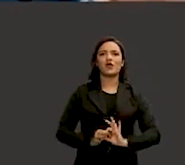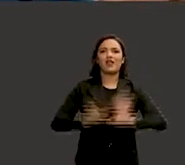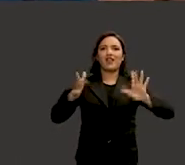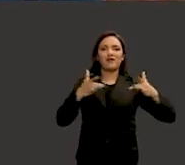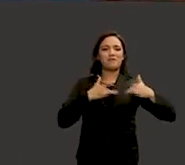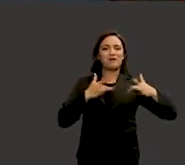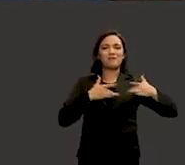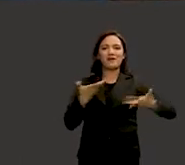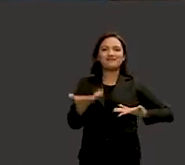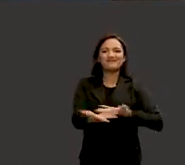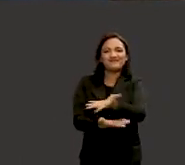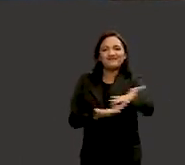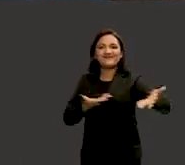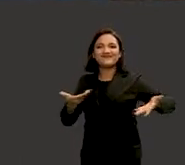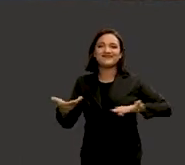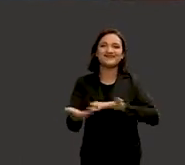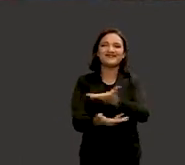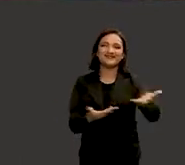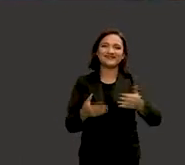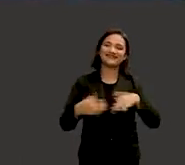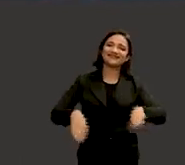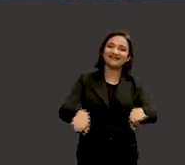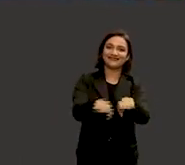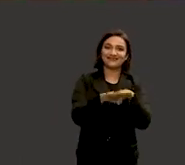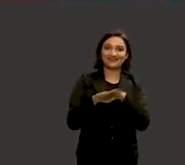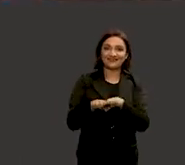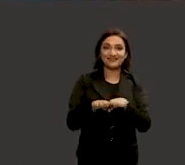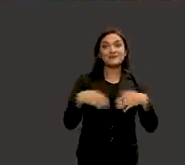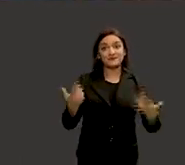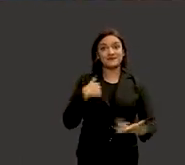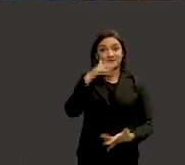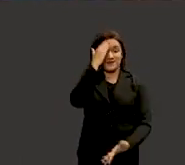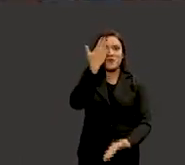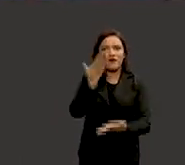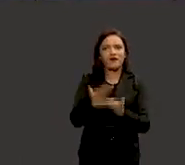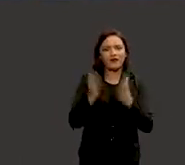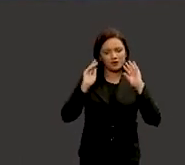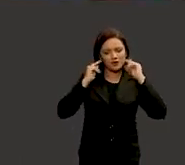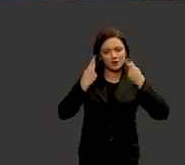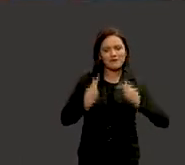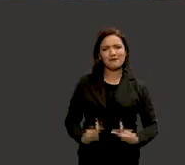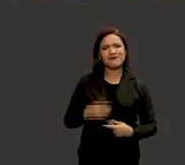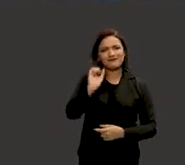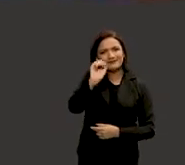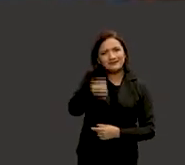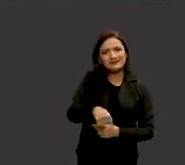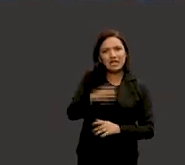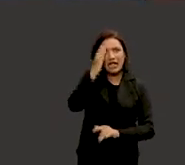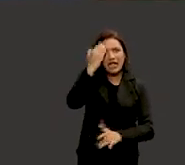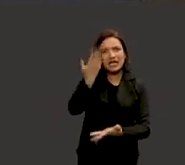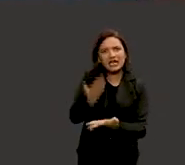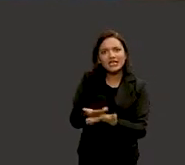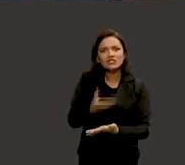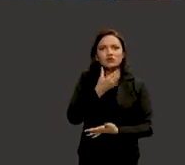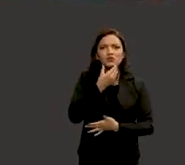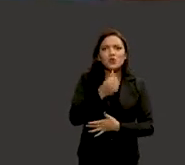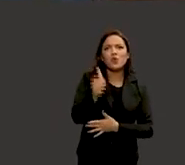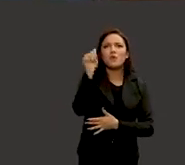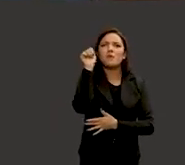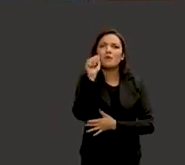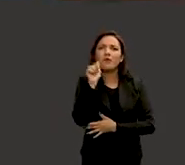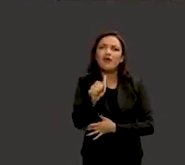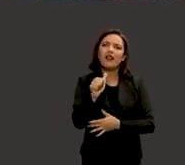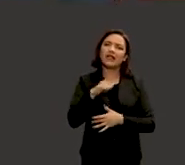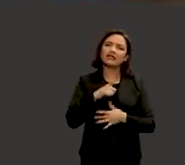de 1988 estabelece a igualdade entre mulheres e homens em direitos e deveres, mas que ainda